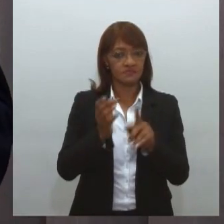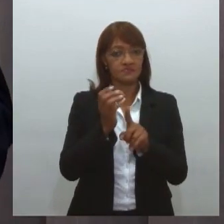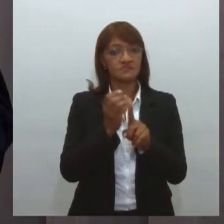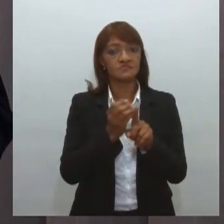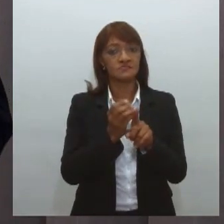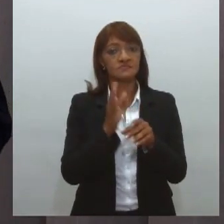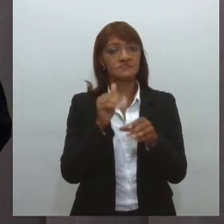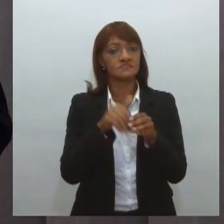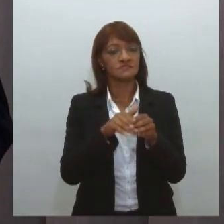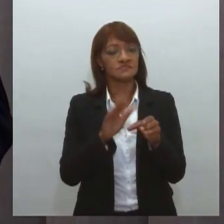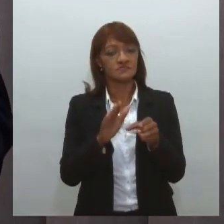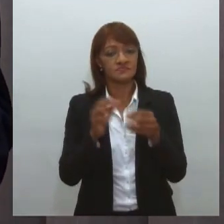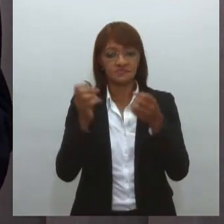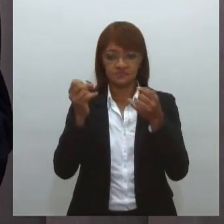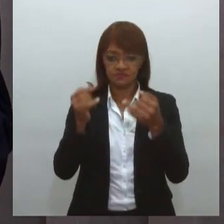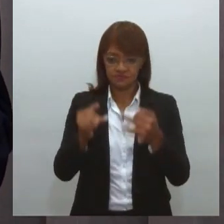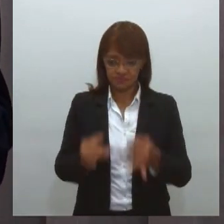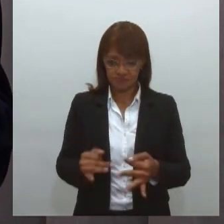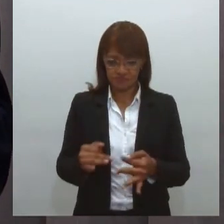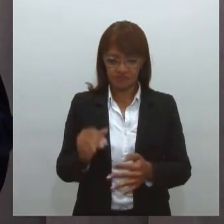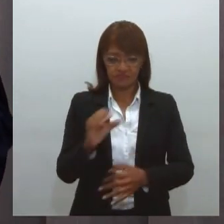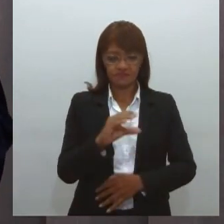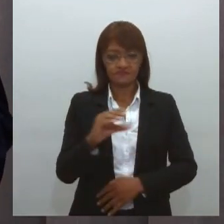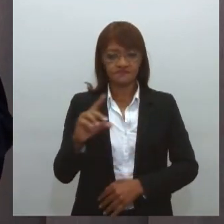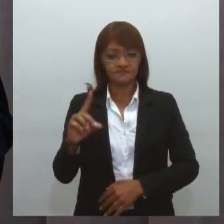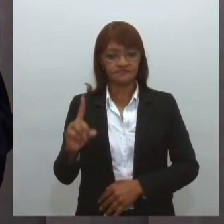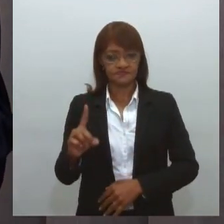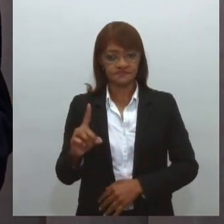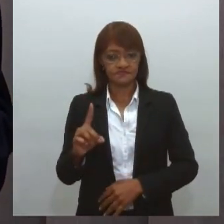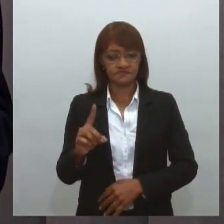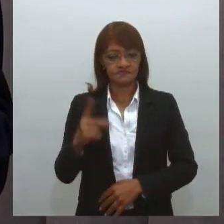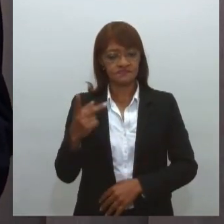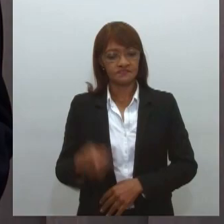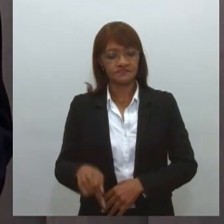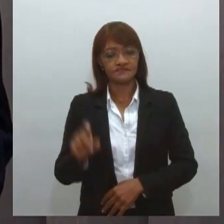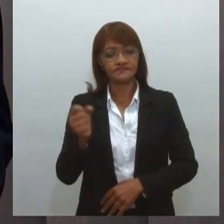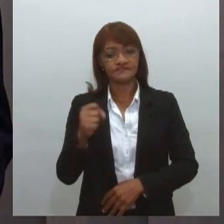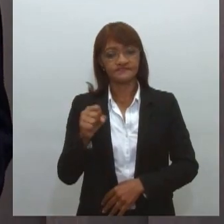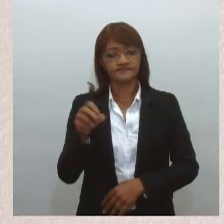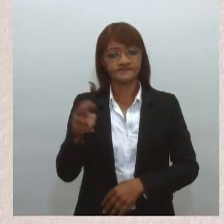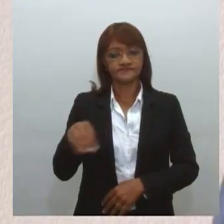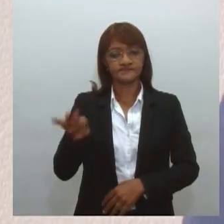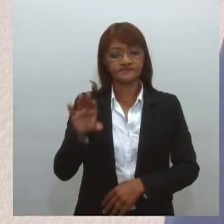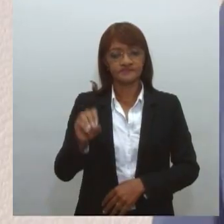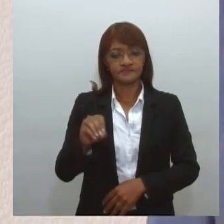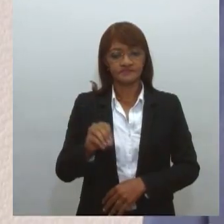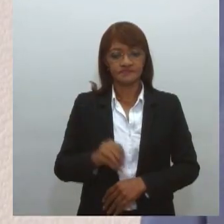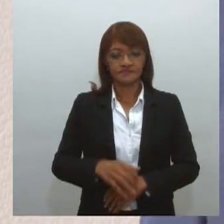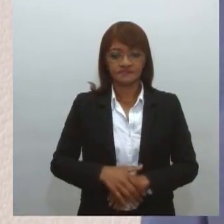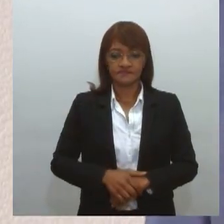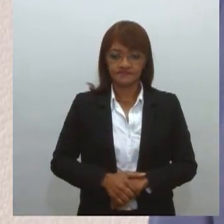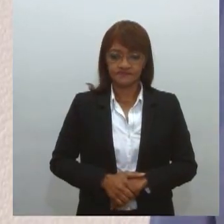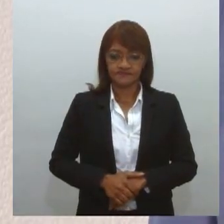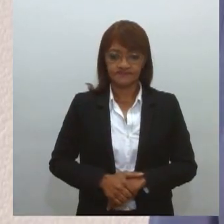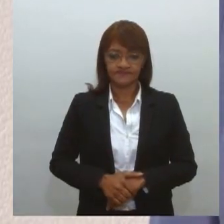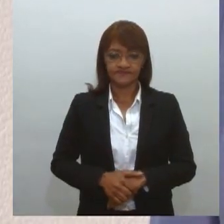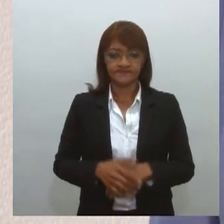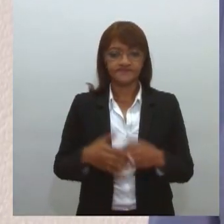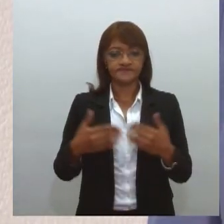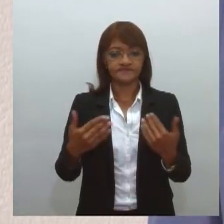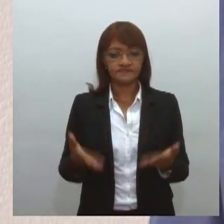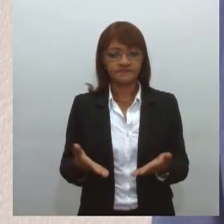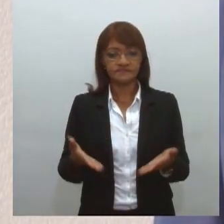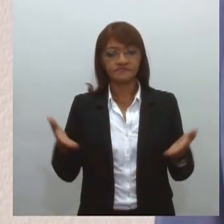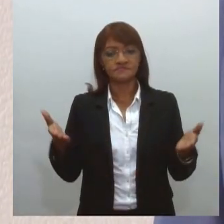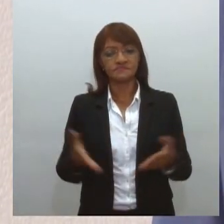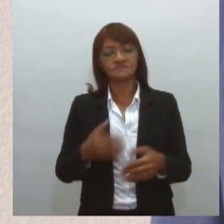explica o coordenador das eleições em Sergipe, Marcelo Gerard. Em ano eleitoral, é preciso